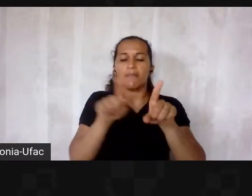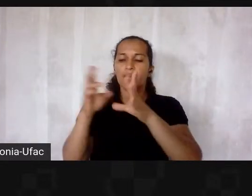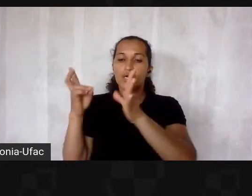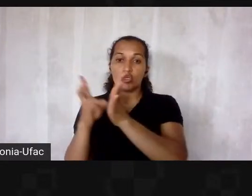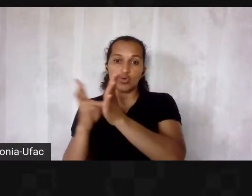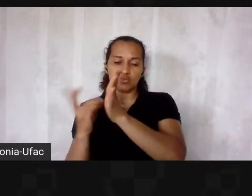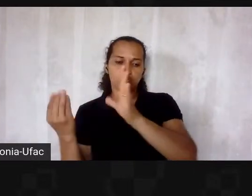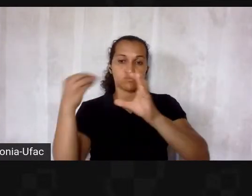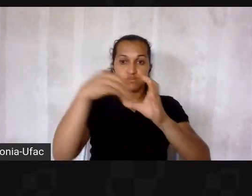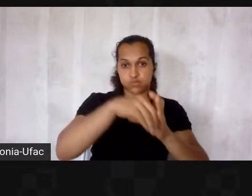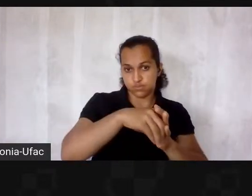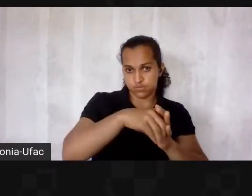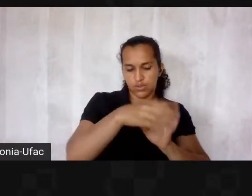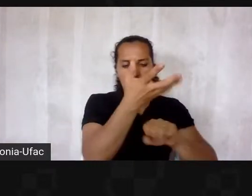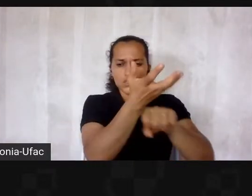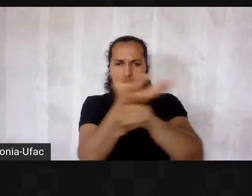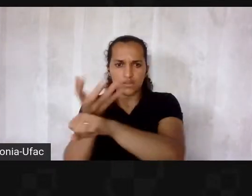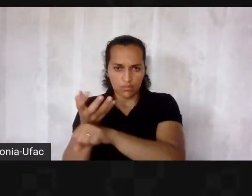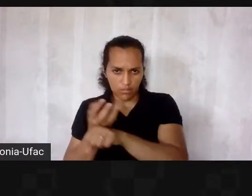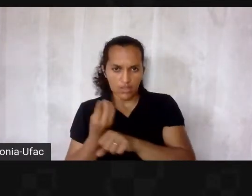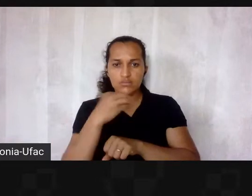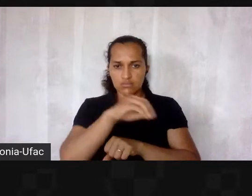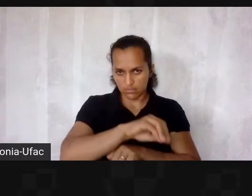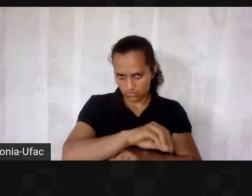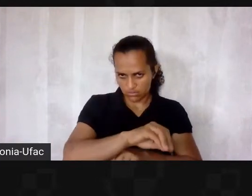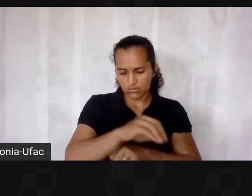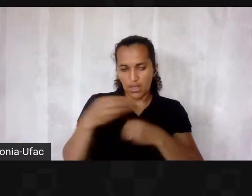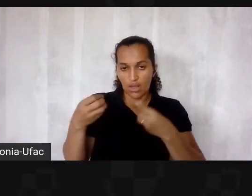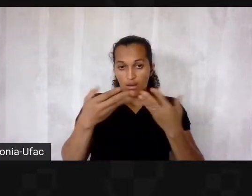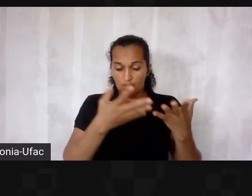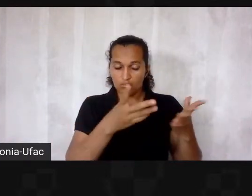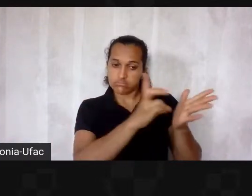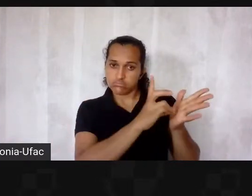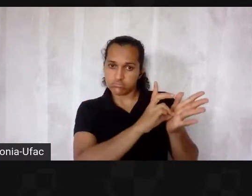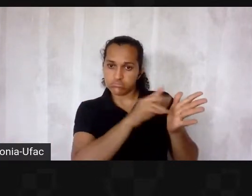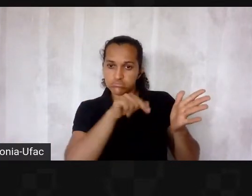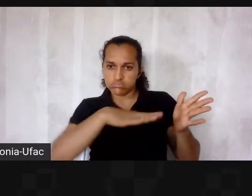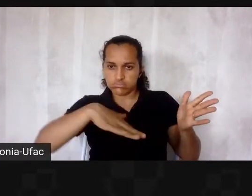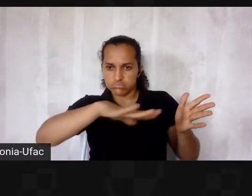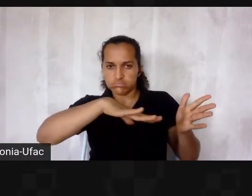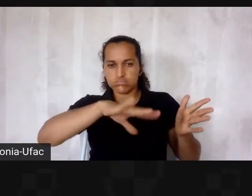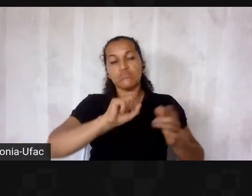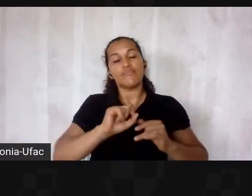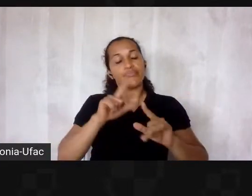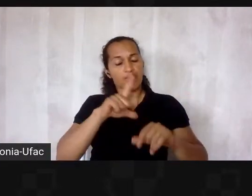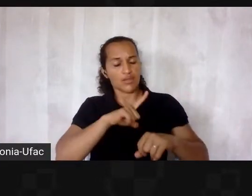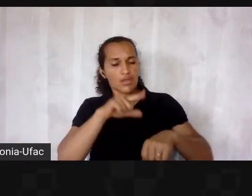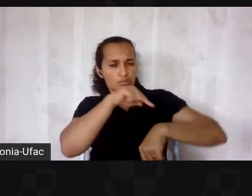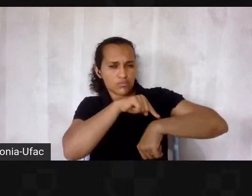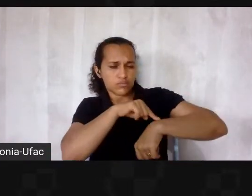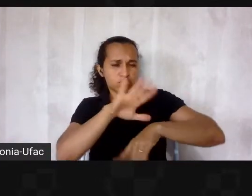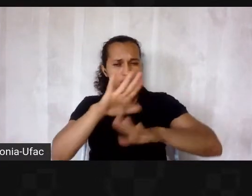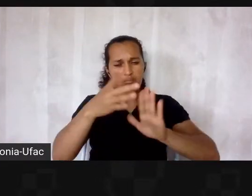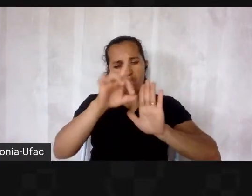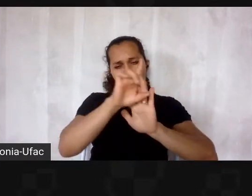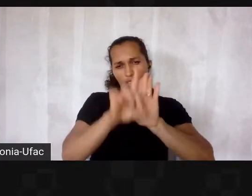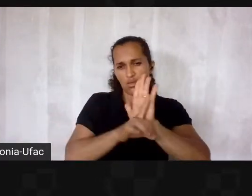sociolinguística, a psicolinguística e a linguística aplicada. Então, a gente tem aí, nesse momento da década de 80,